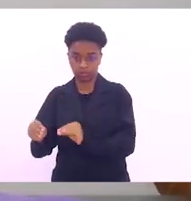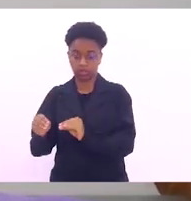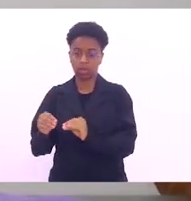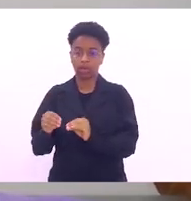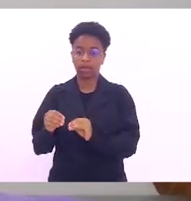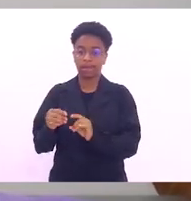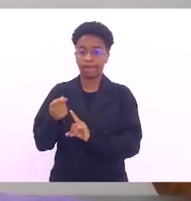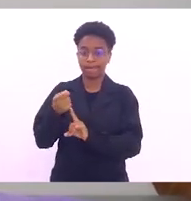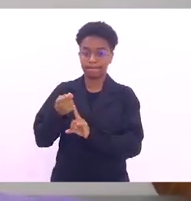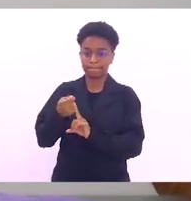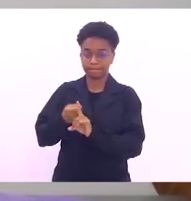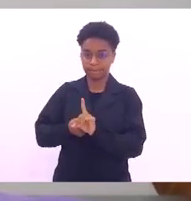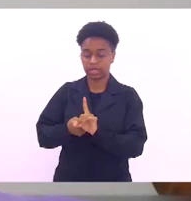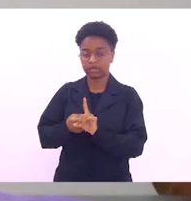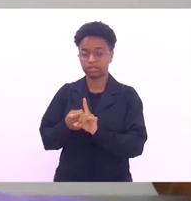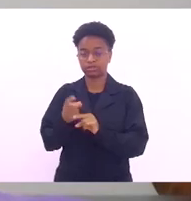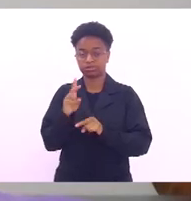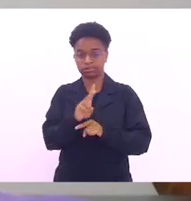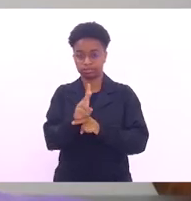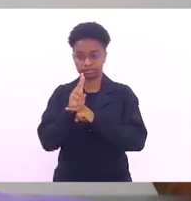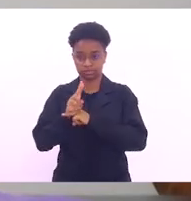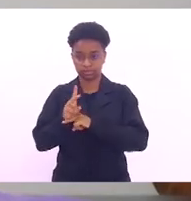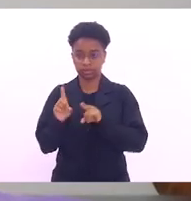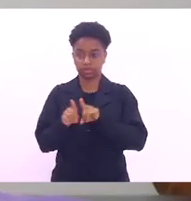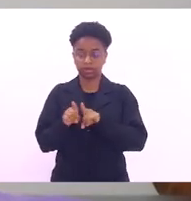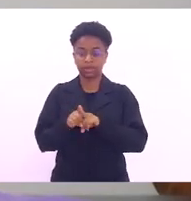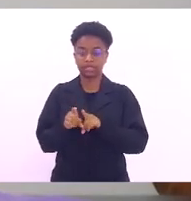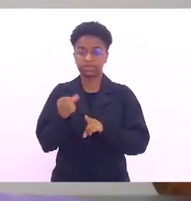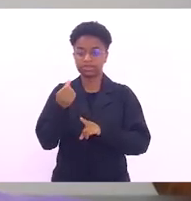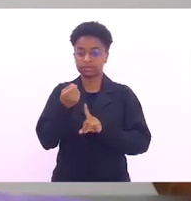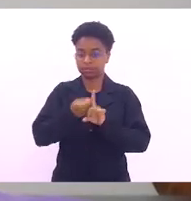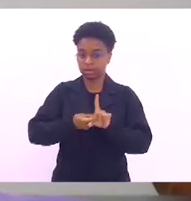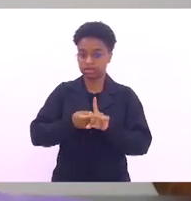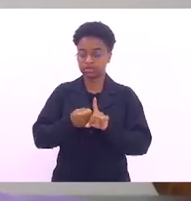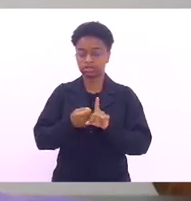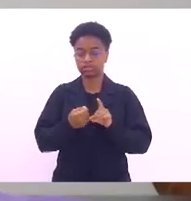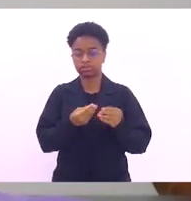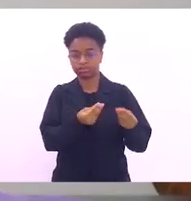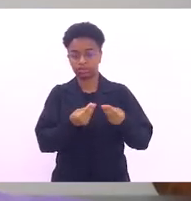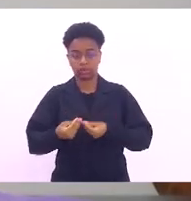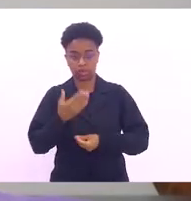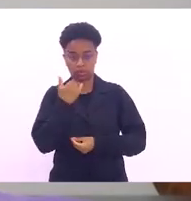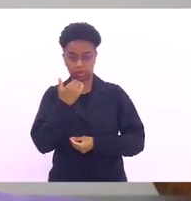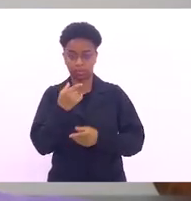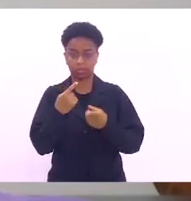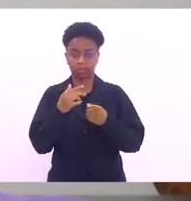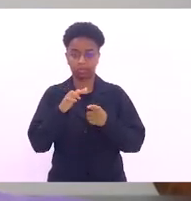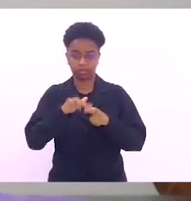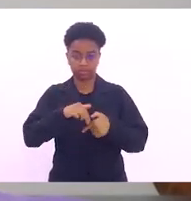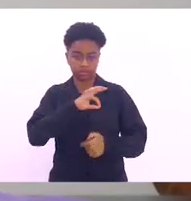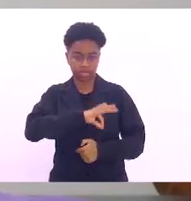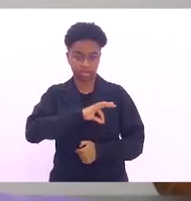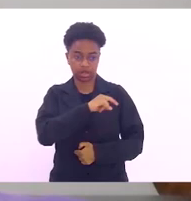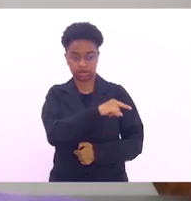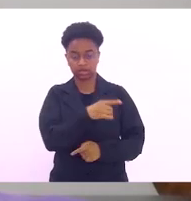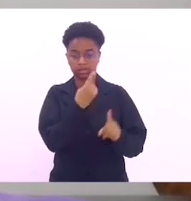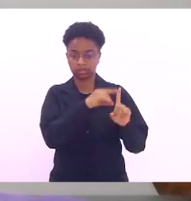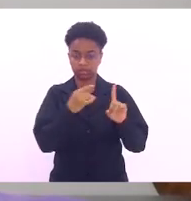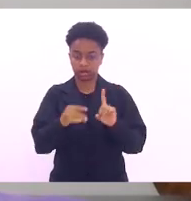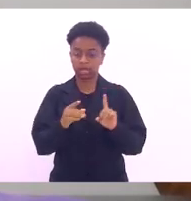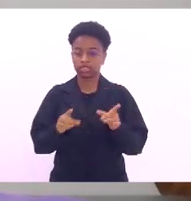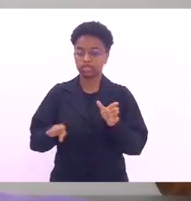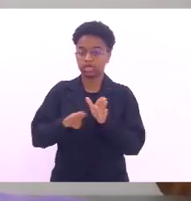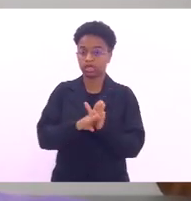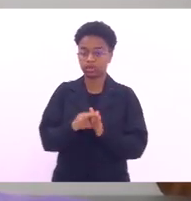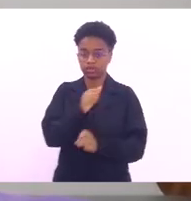provisórios de alimentos no valor de 30% do salário de meu ex-marido e agressor chegando ao Rio de Janeiro fui direto procurar a defensoria